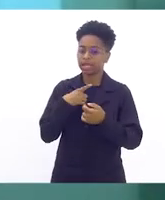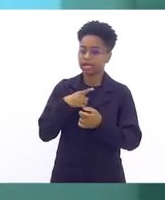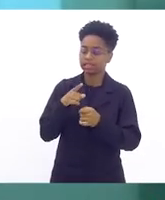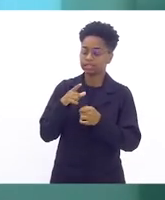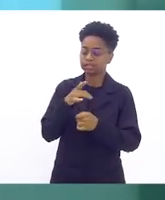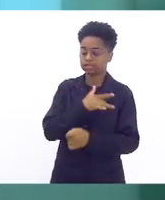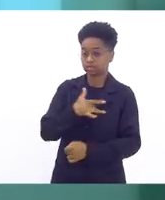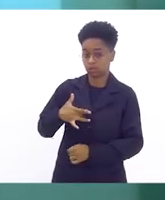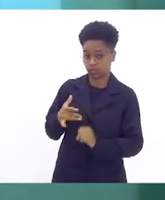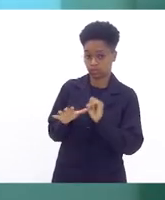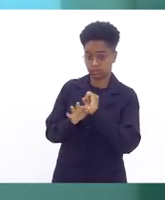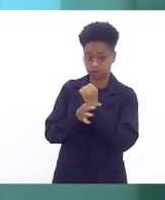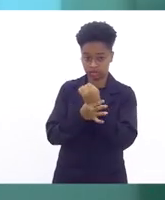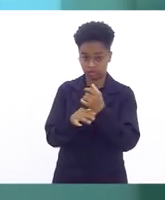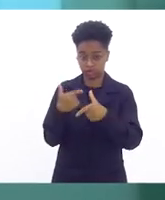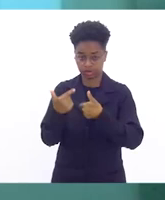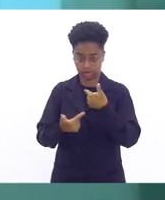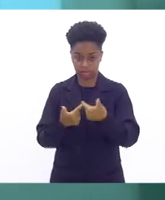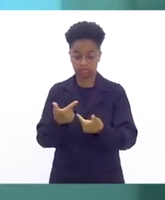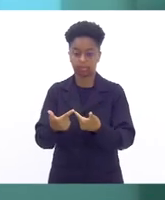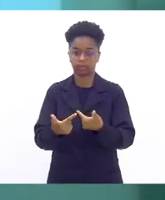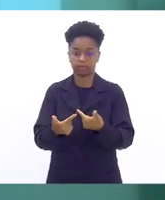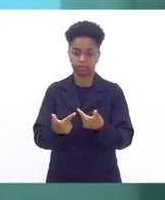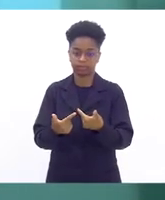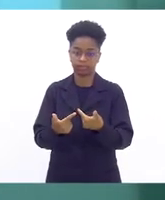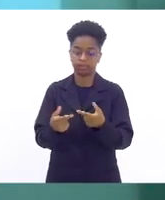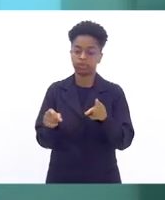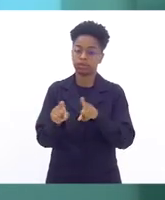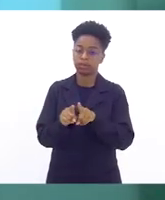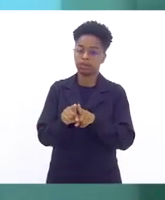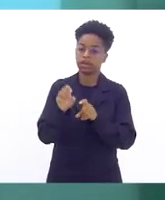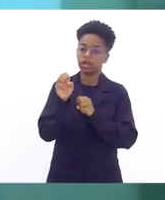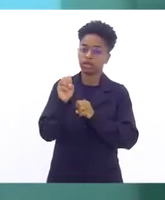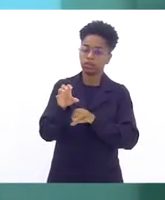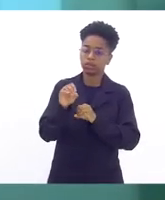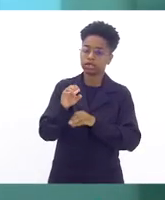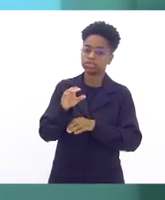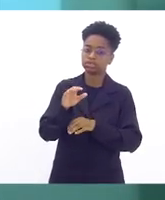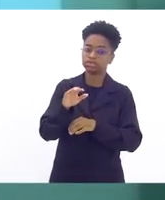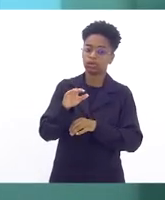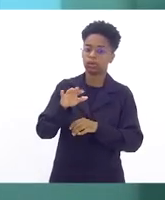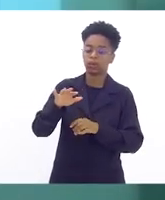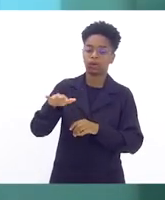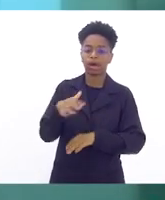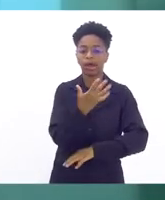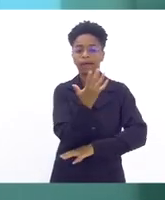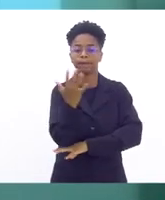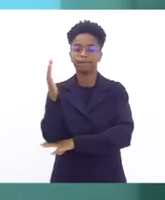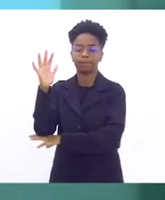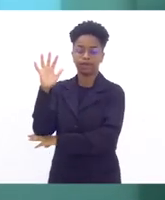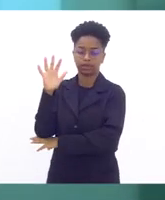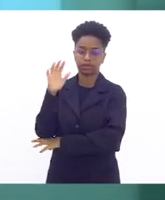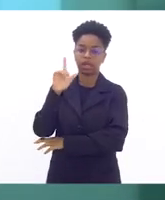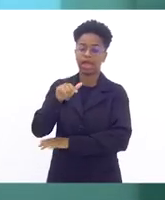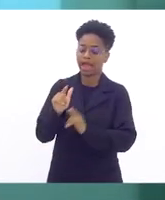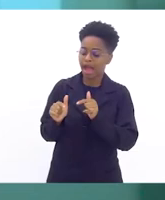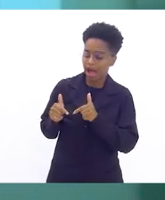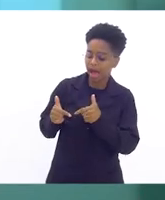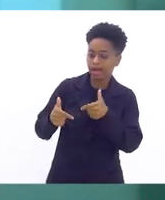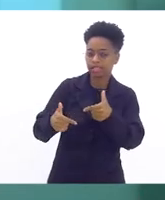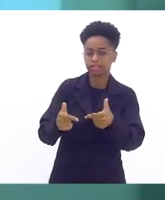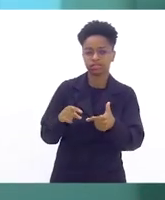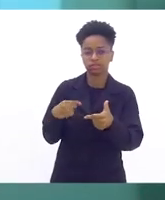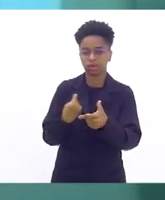e segurança do trabalho e a educação ambiental propriamente dita que são aquelas ações onde